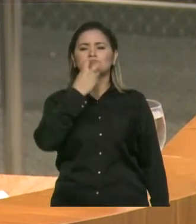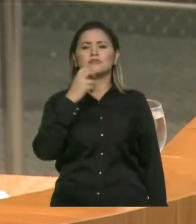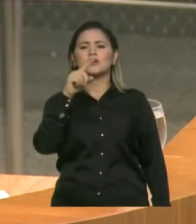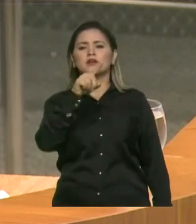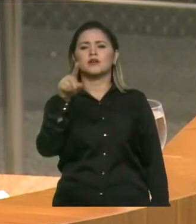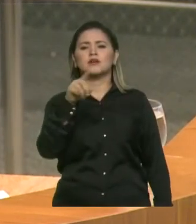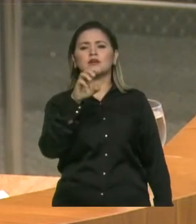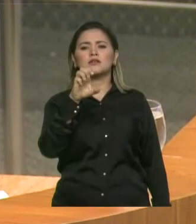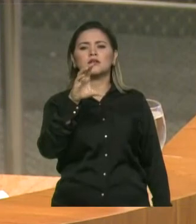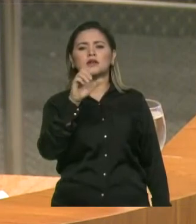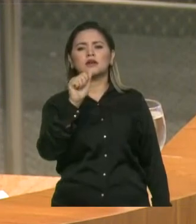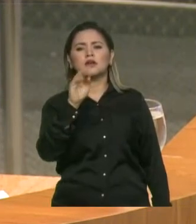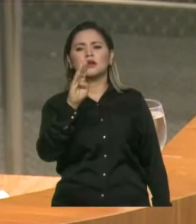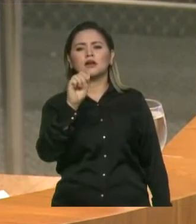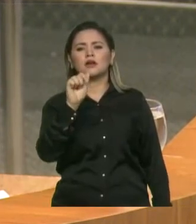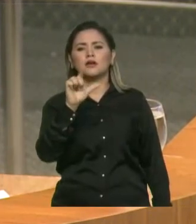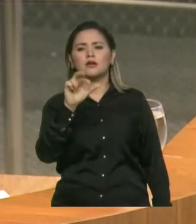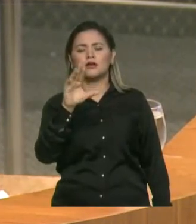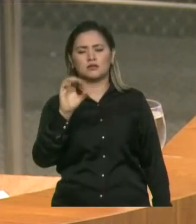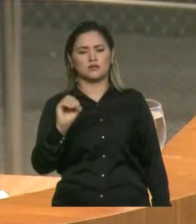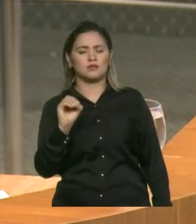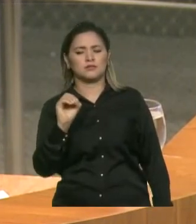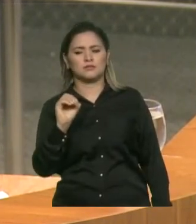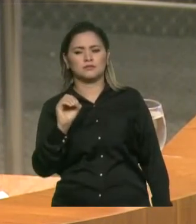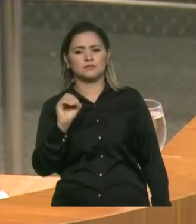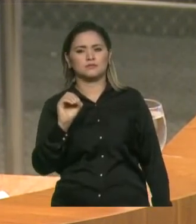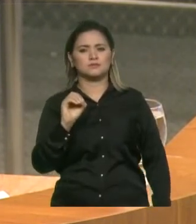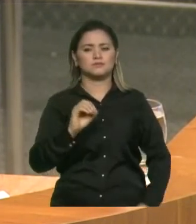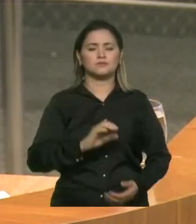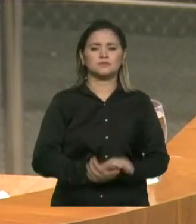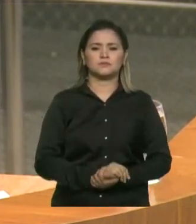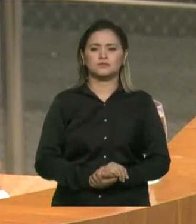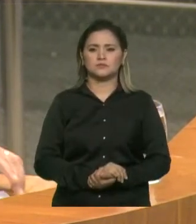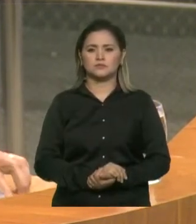se ficar o bicho pega, se correr o bicho come. Lula livre!